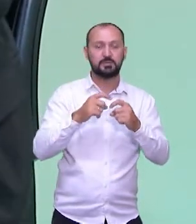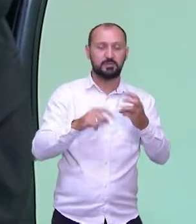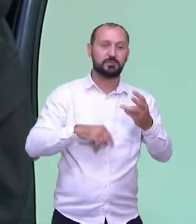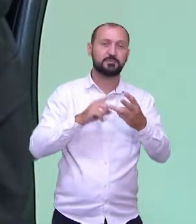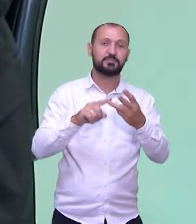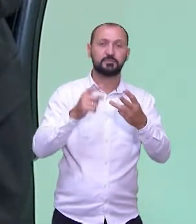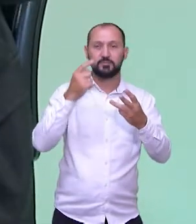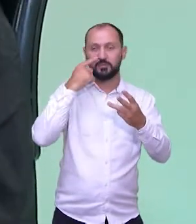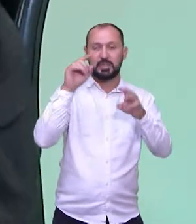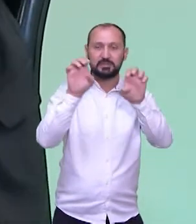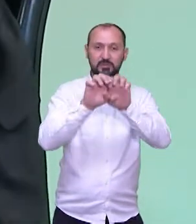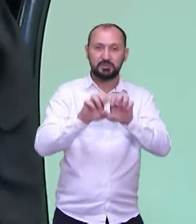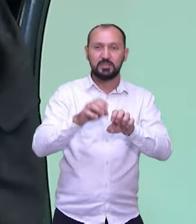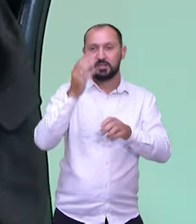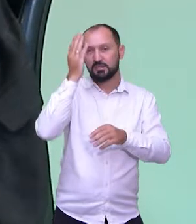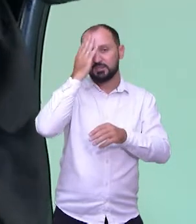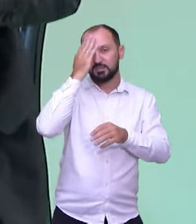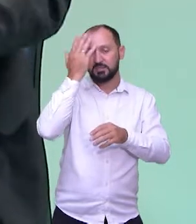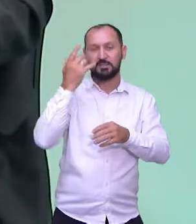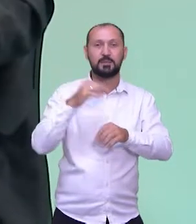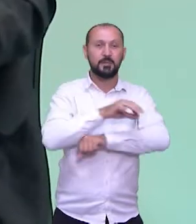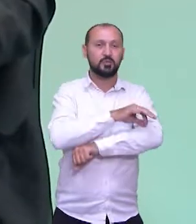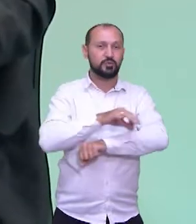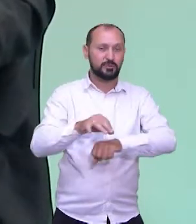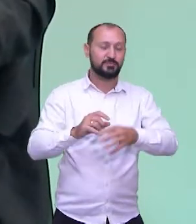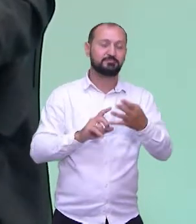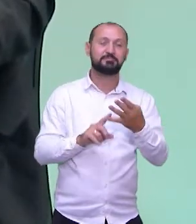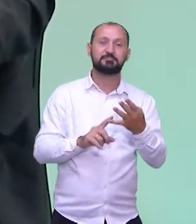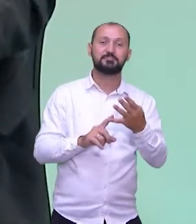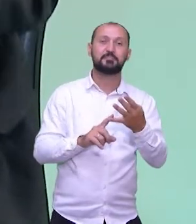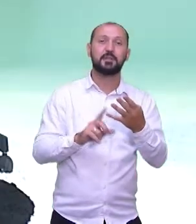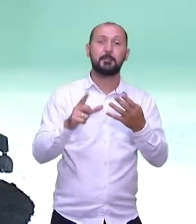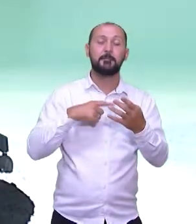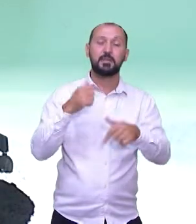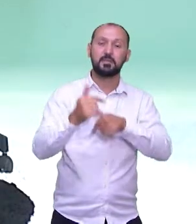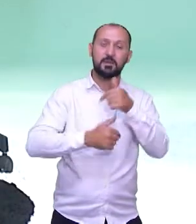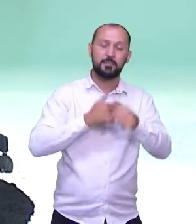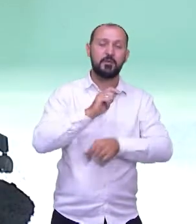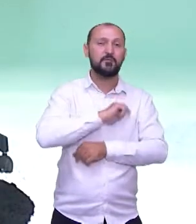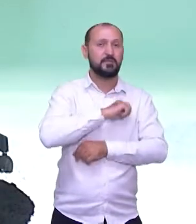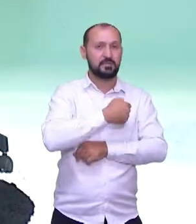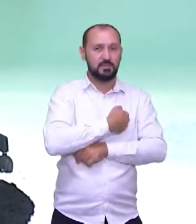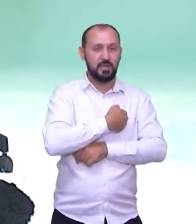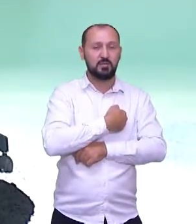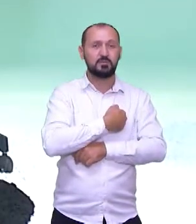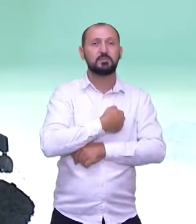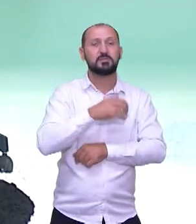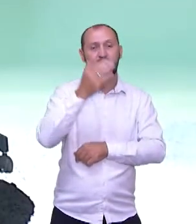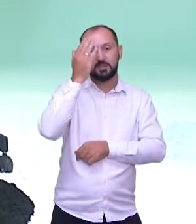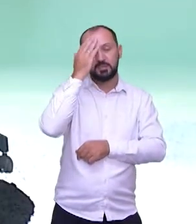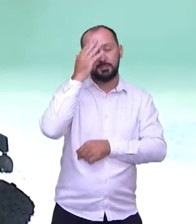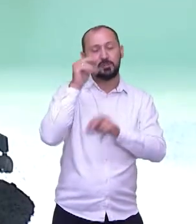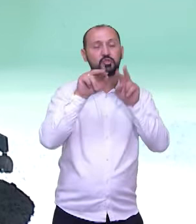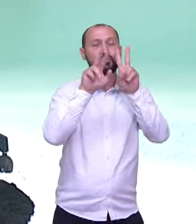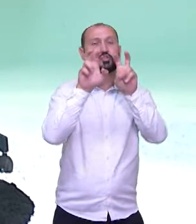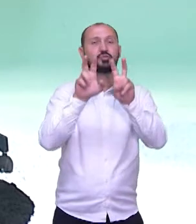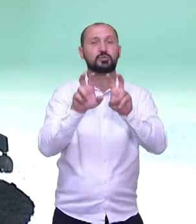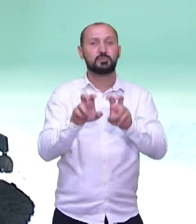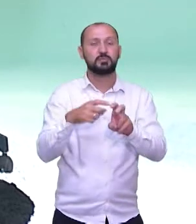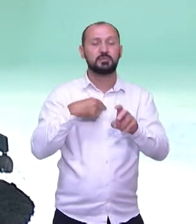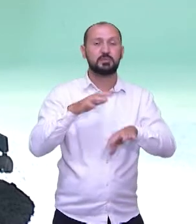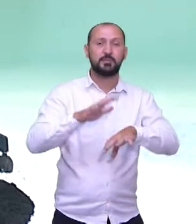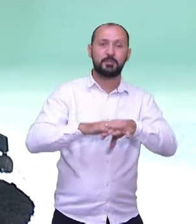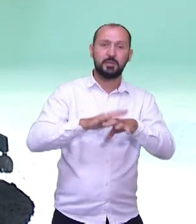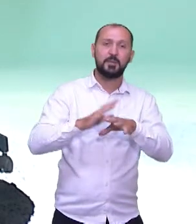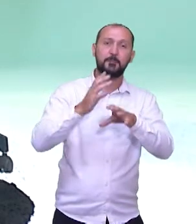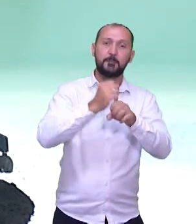medicina. Lá na infraestrutura, você tem que entender da engenharia. Para ser um fiscal tributário estadual, você tem que entender de quase tudo. Você tem que entender